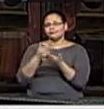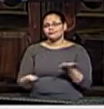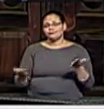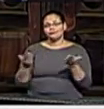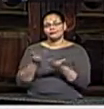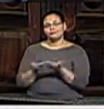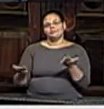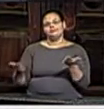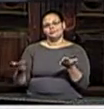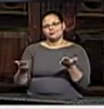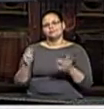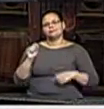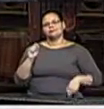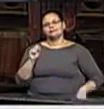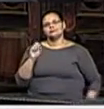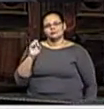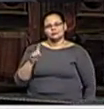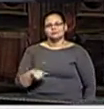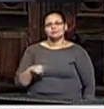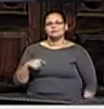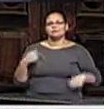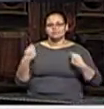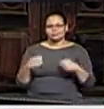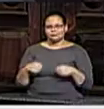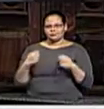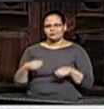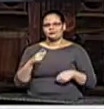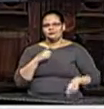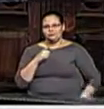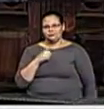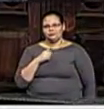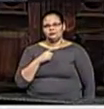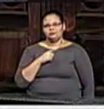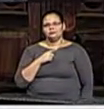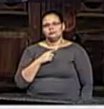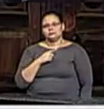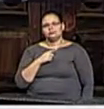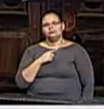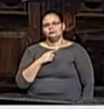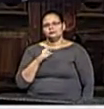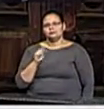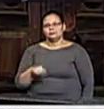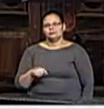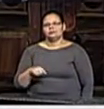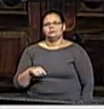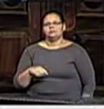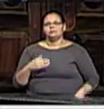referência daquilo que deva existir como lisura total